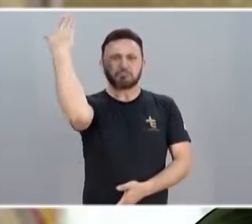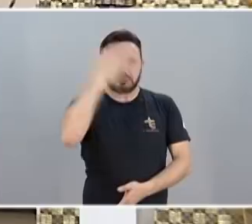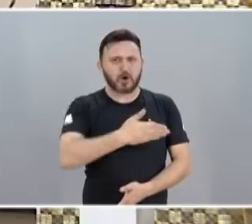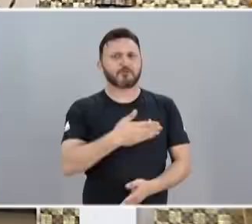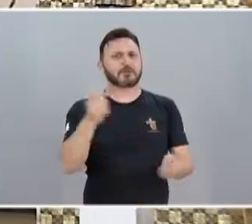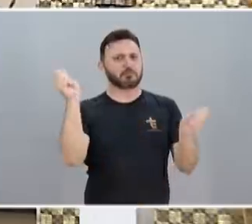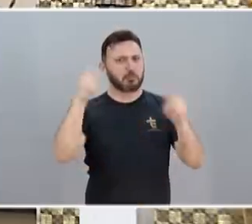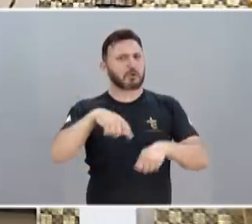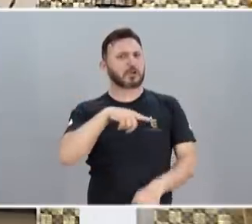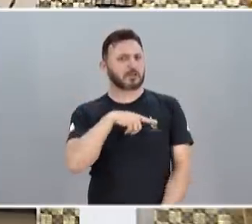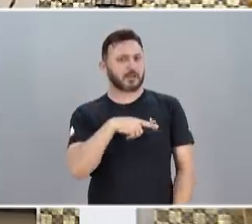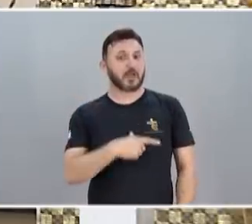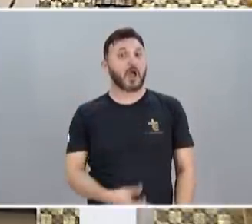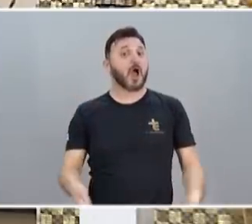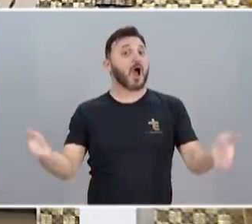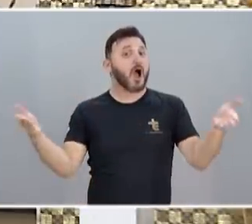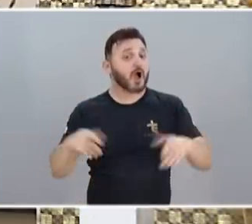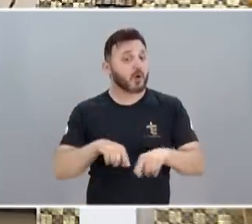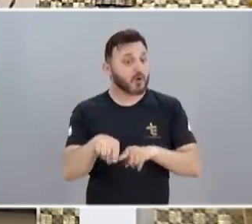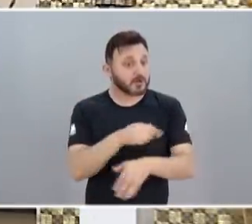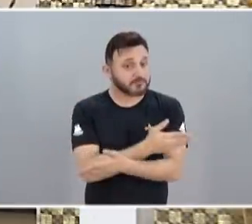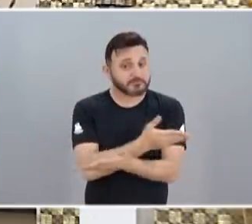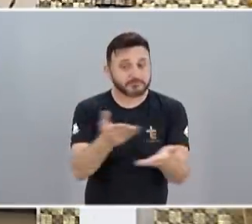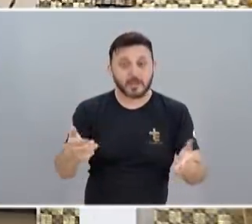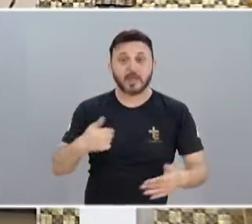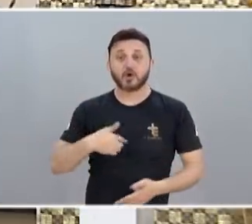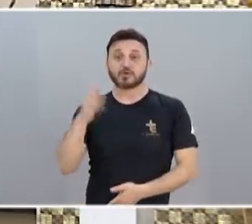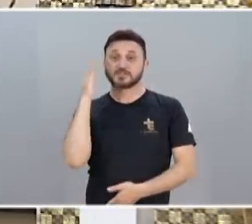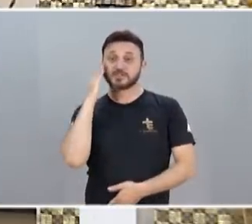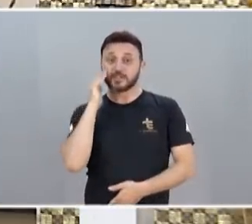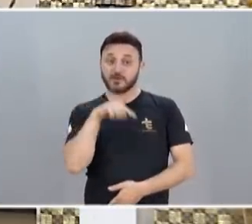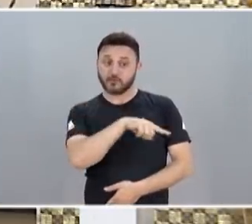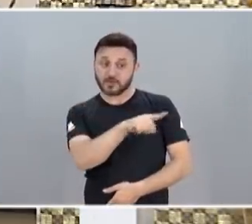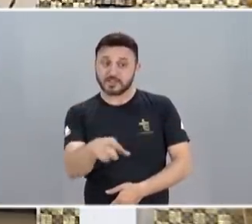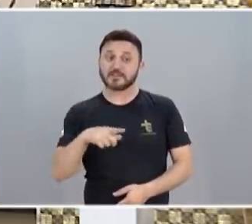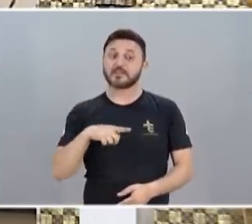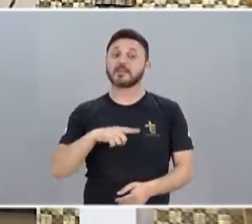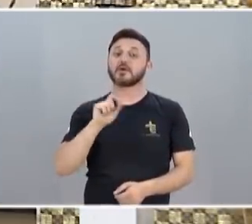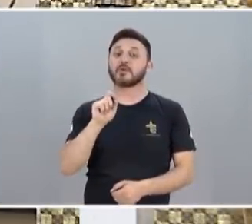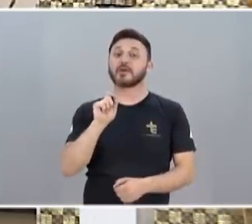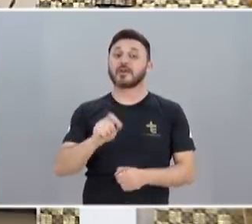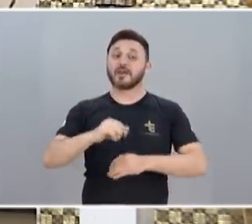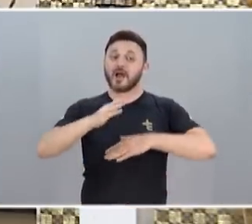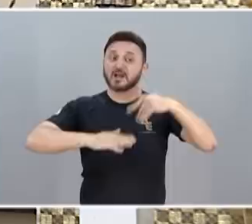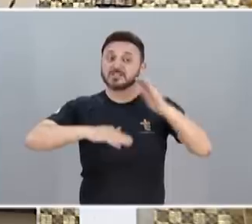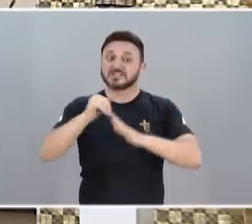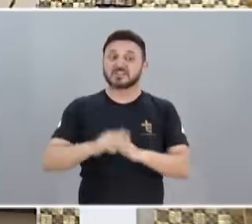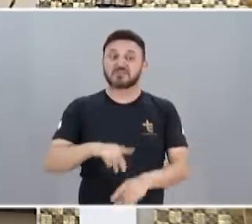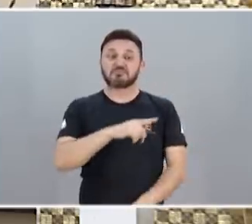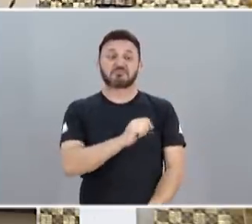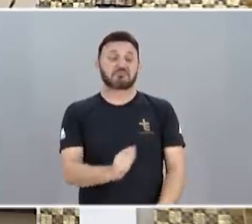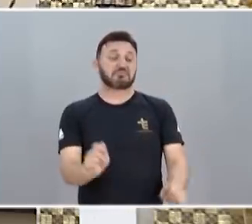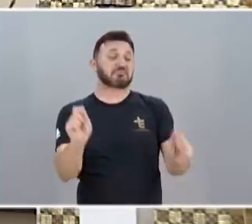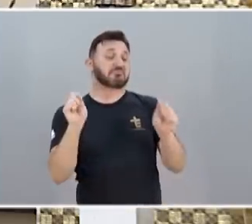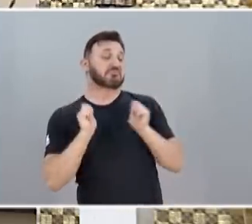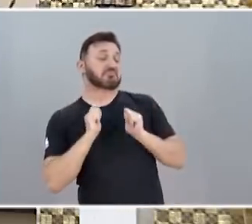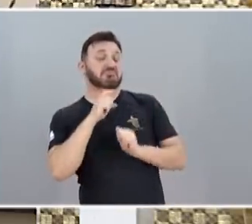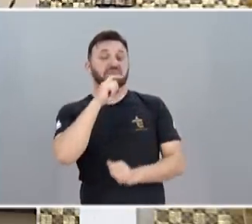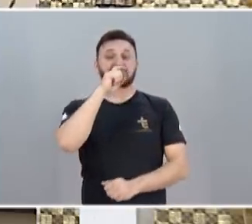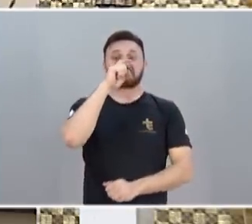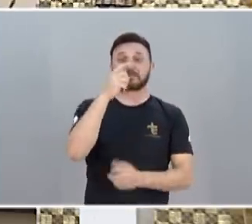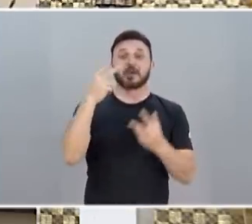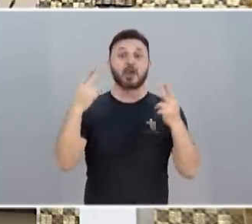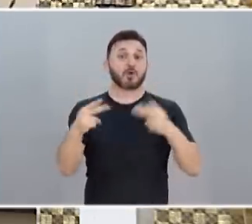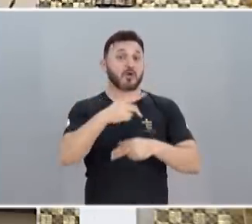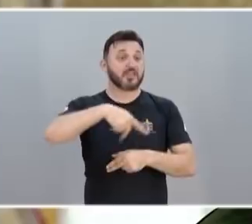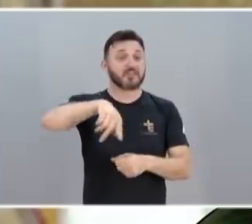testemunhas. E agora, meus irmãos, eu sei que vós agistes por ignorância, assim como os